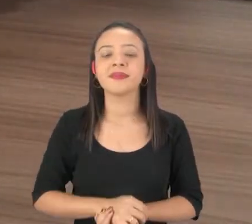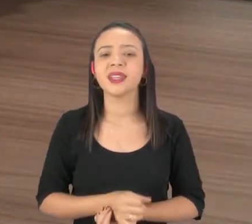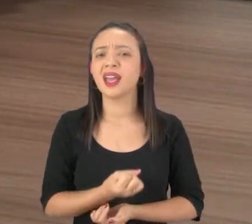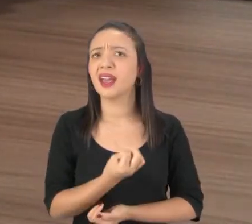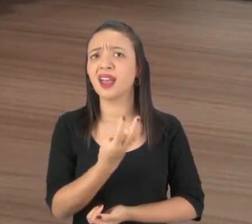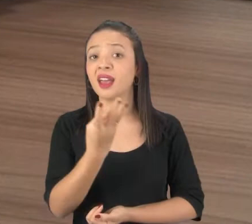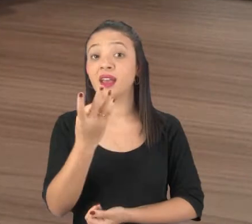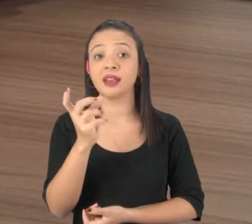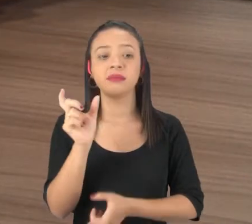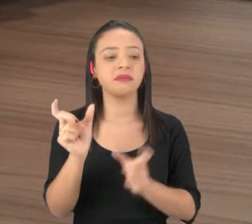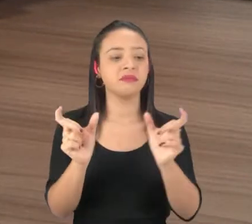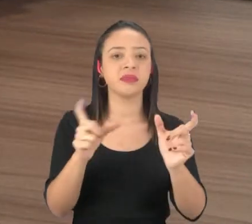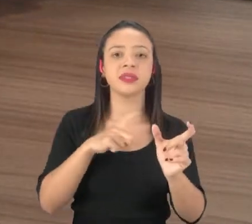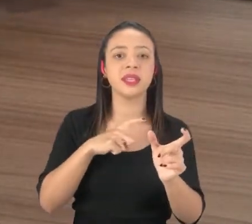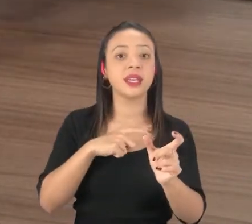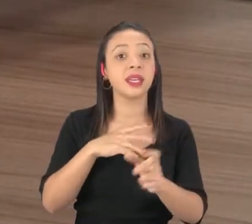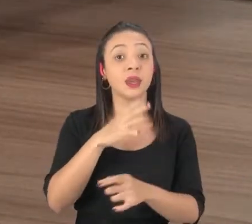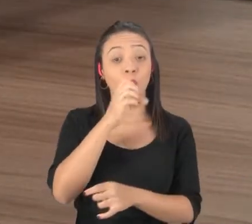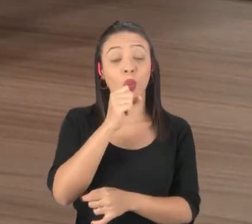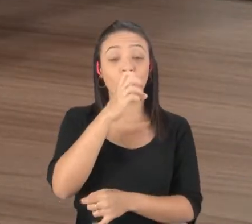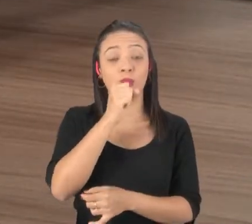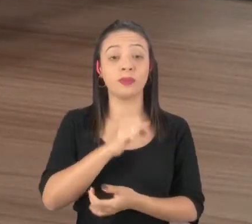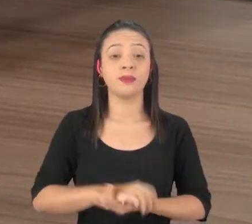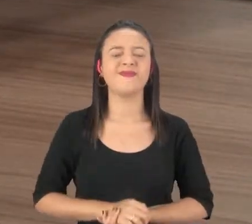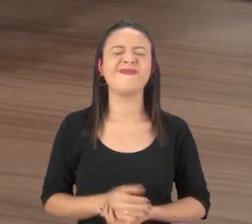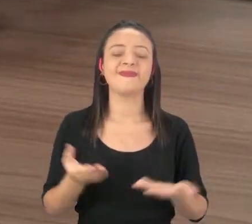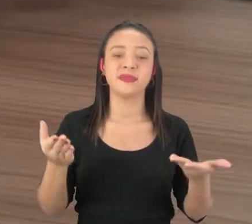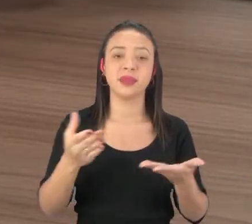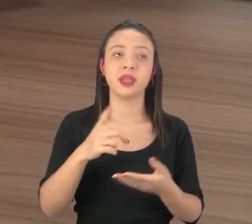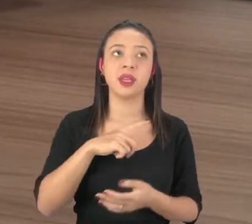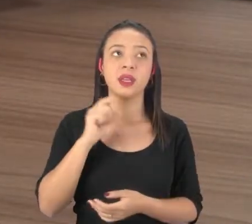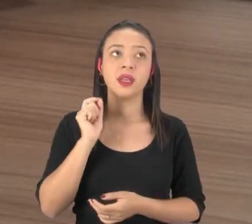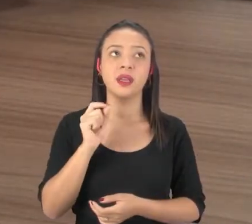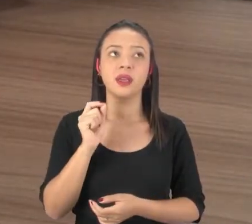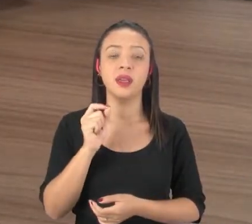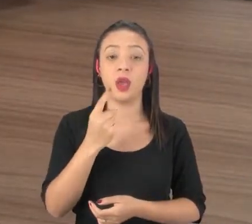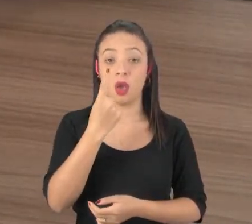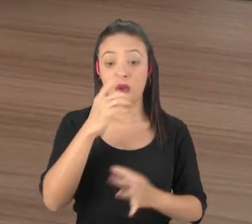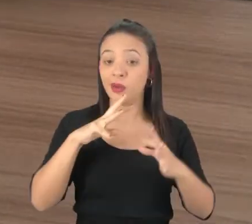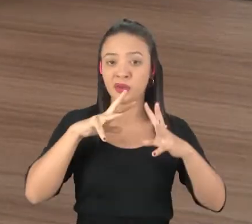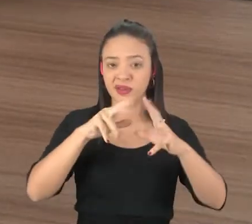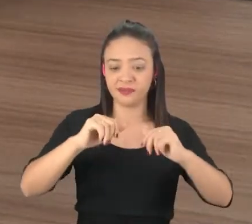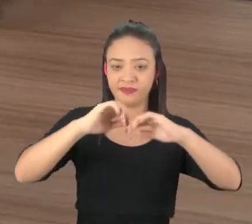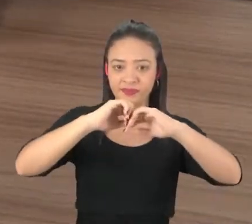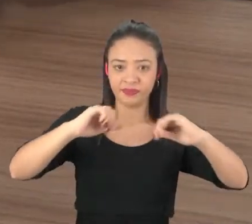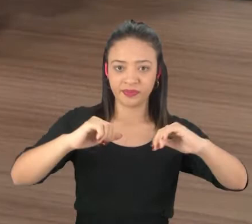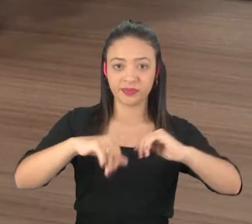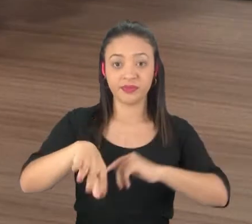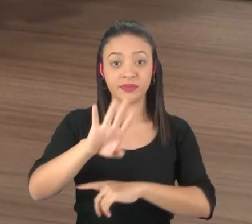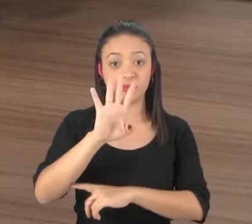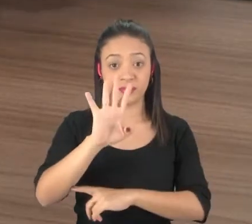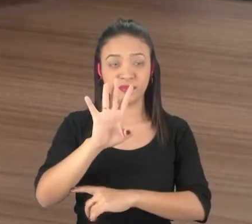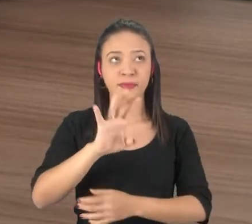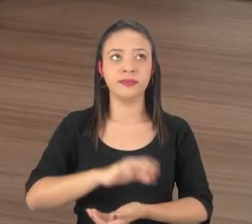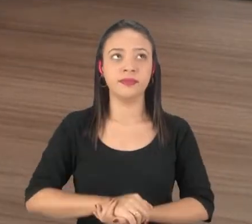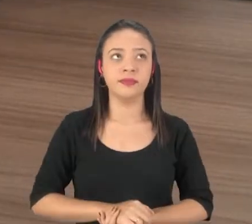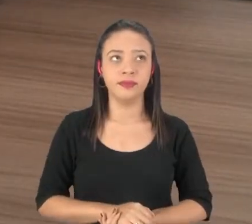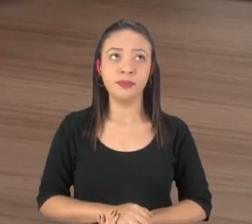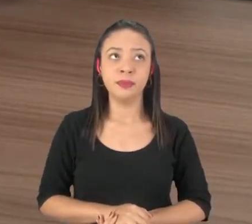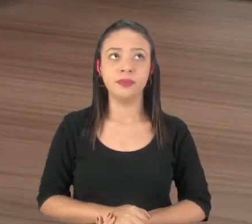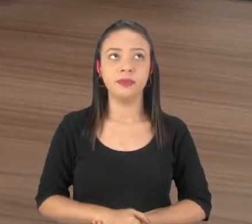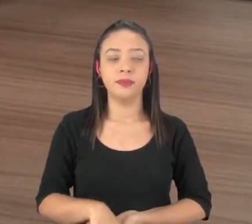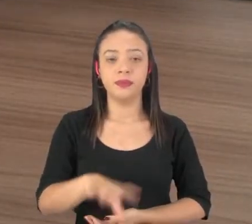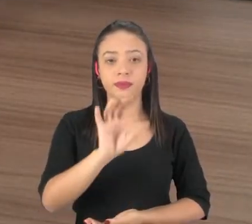partes eu fiquei da laranja agora eu tenho um todo dividido em quatro partes cada